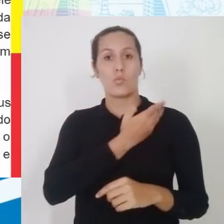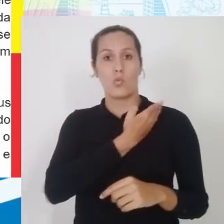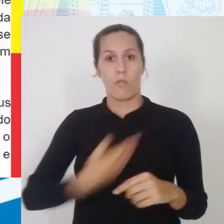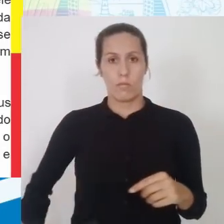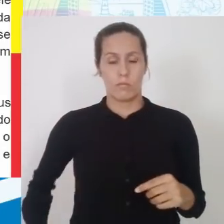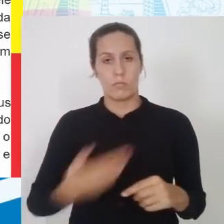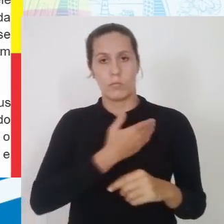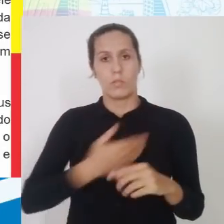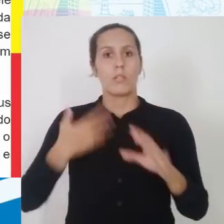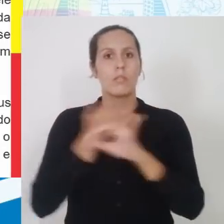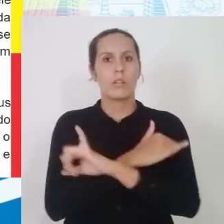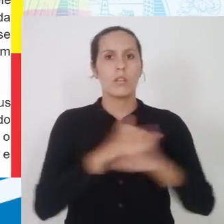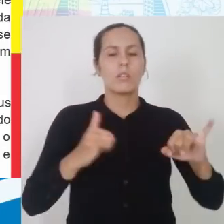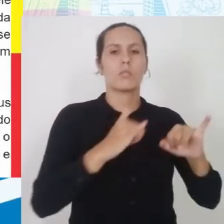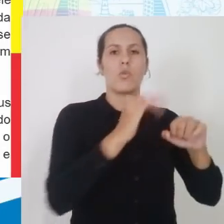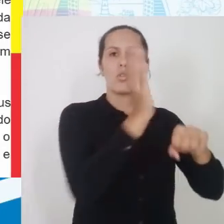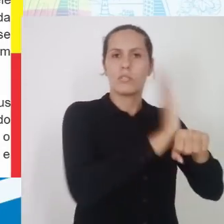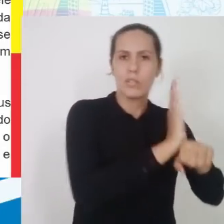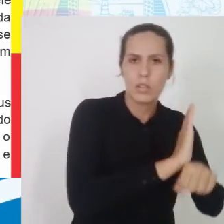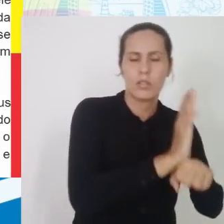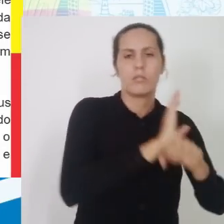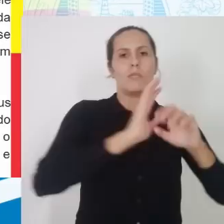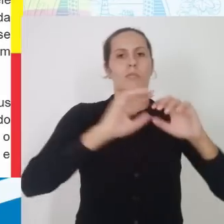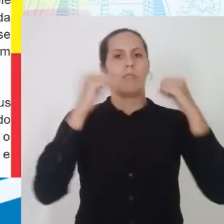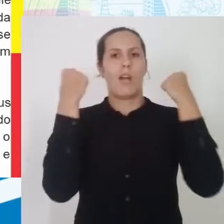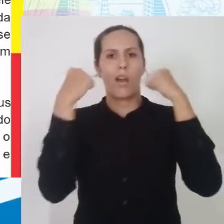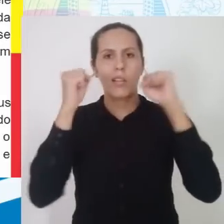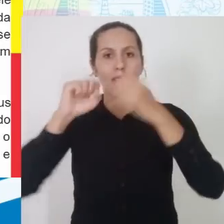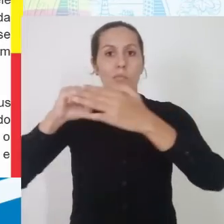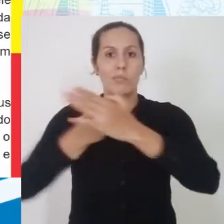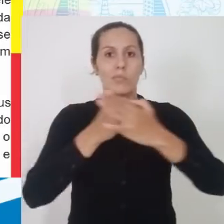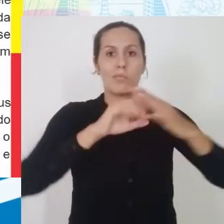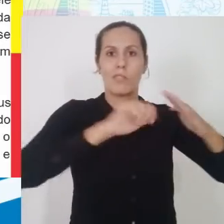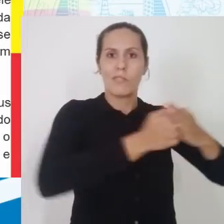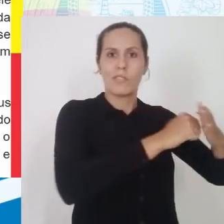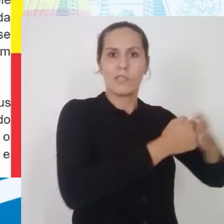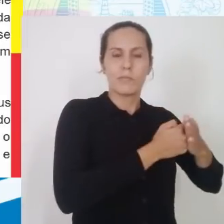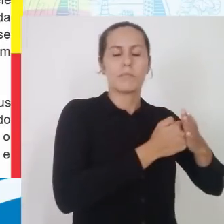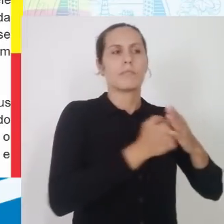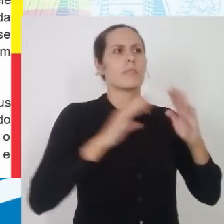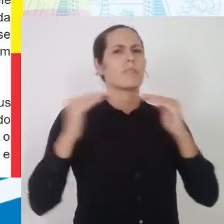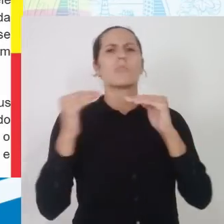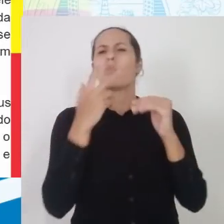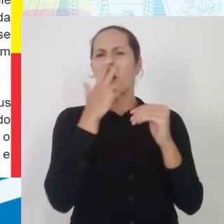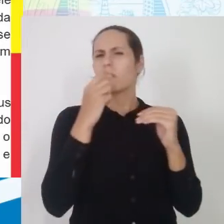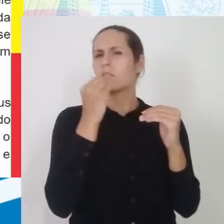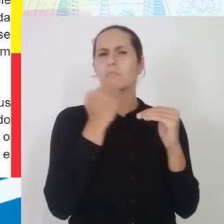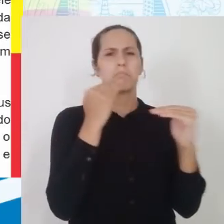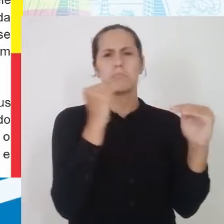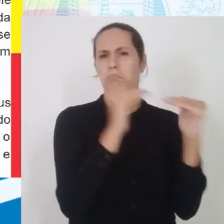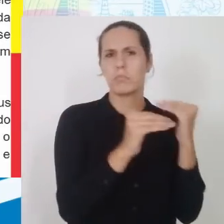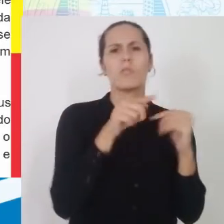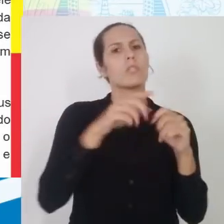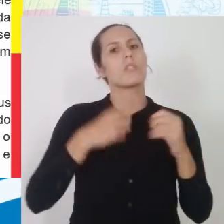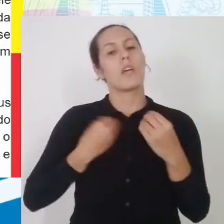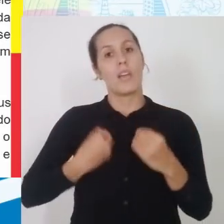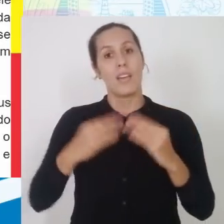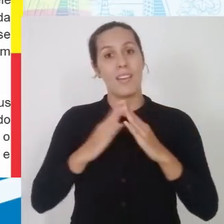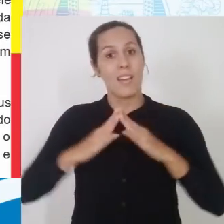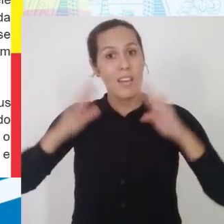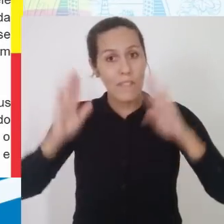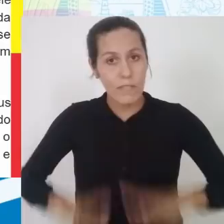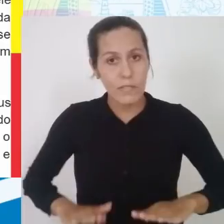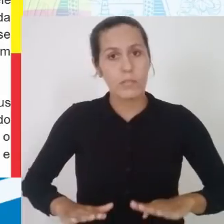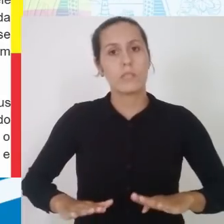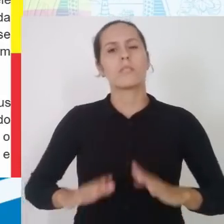Faça por você, pela sua família, pelos seus amigos, pelos seus vizinhos. Faça por quem não tem como ficar em